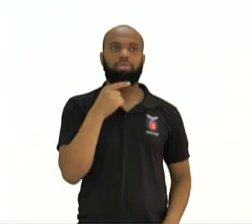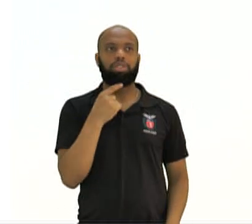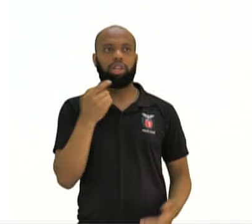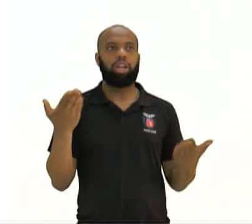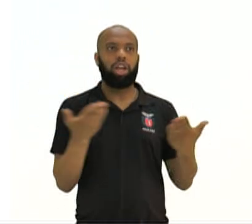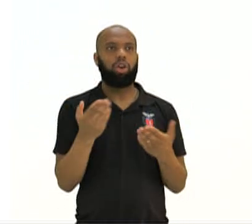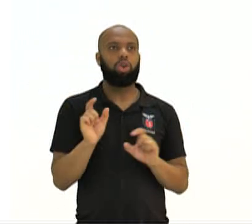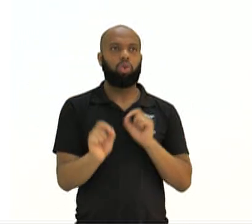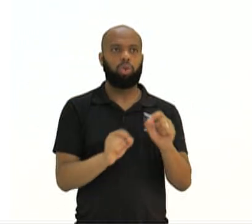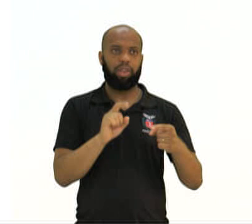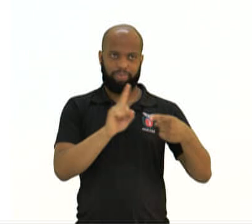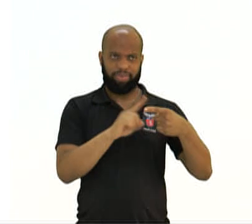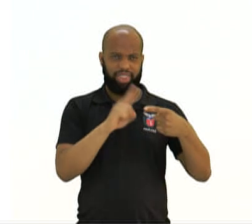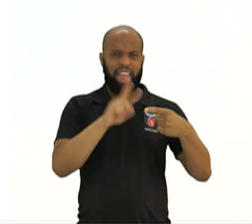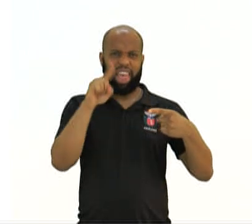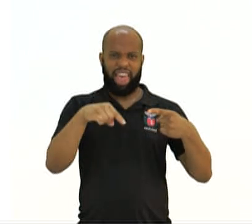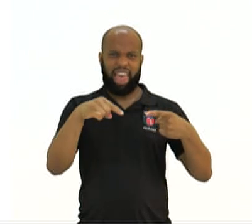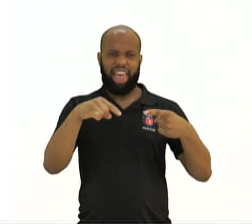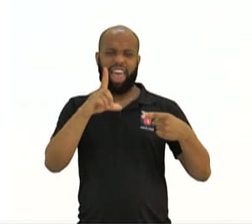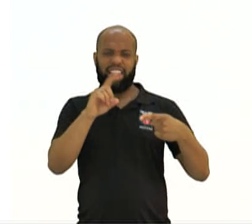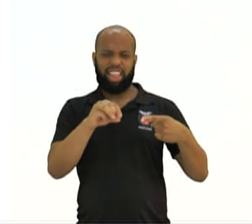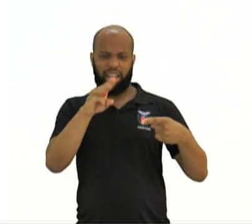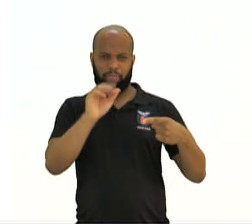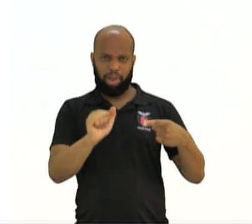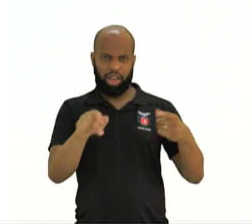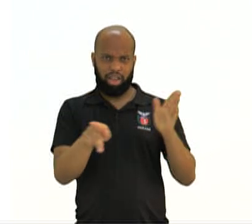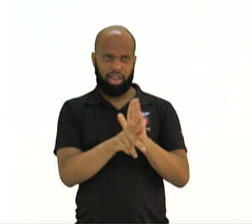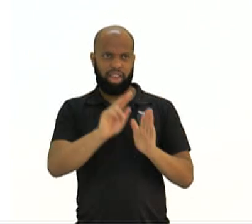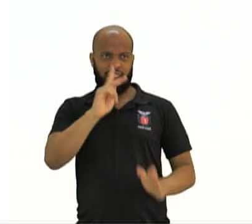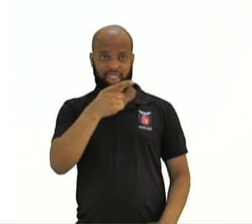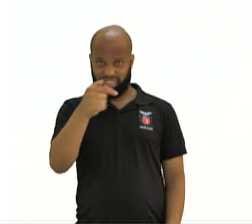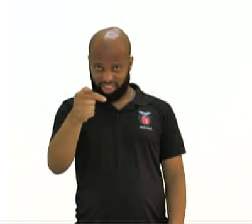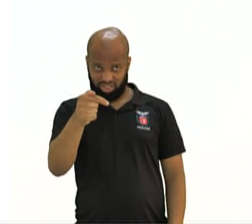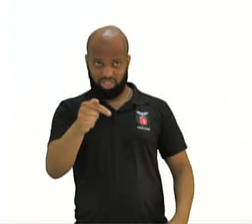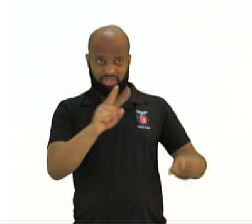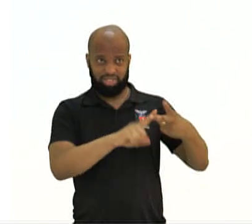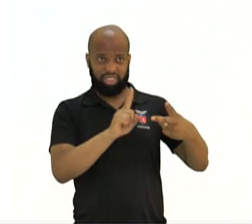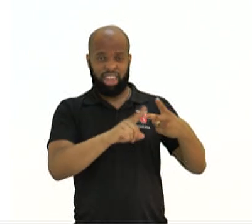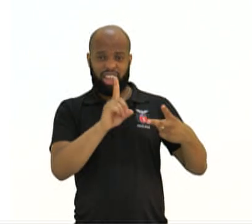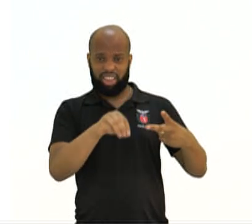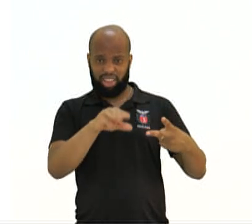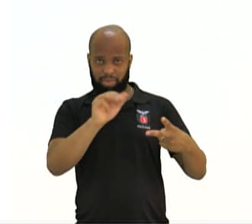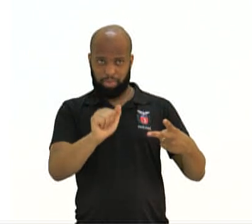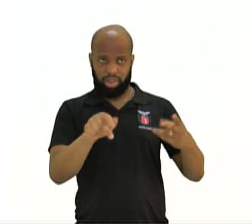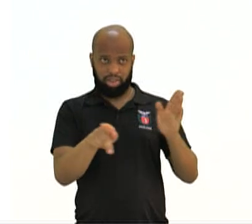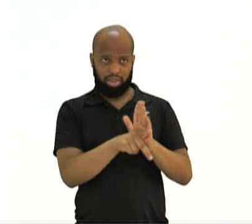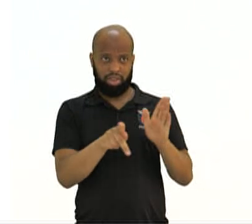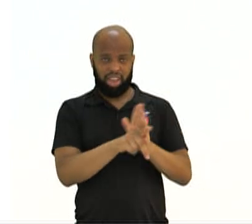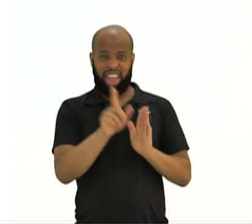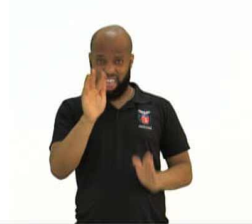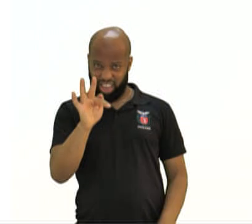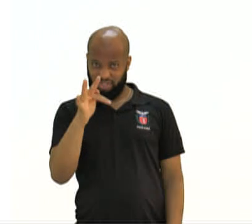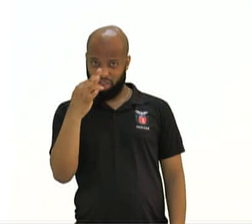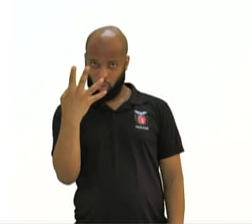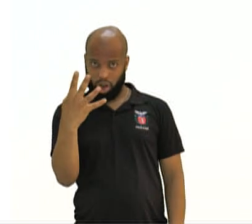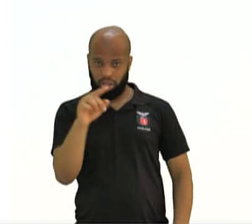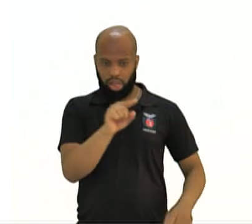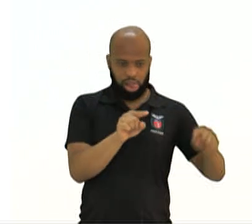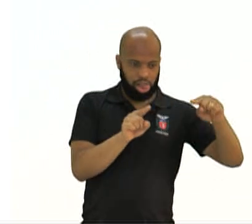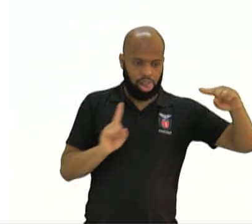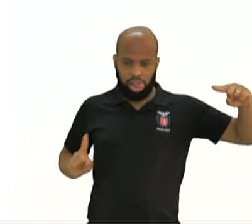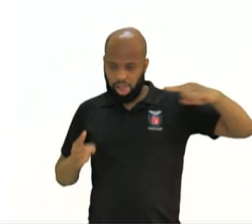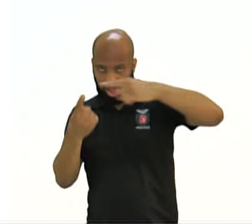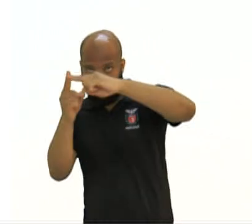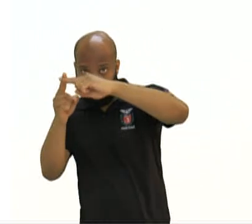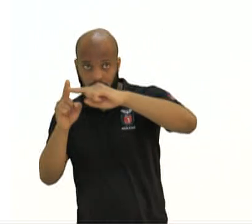A dama na casa H7, vai colocar a dama na casa F4, você vai colocar o